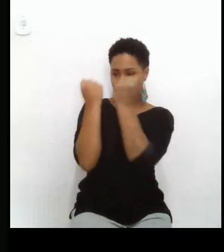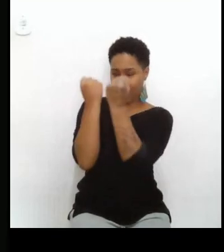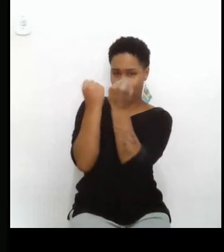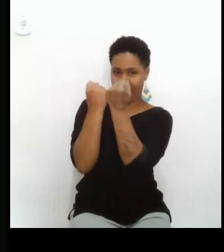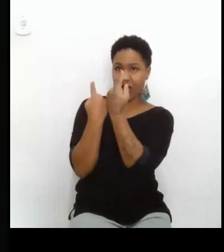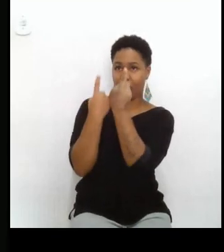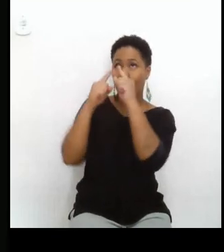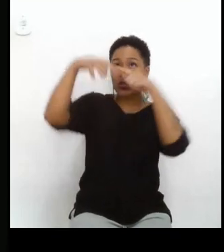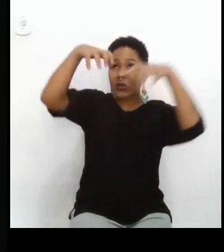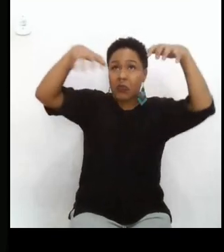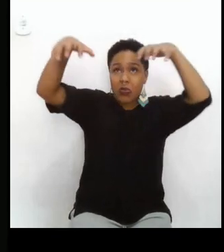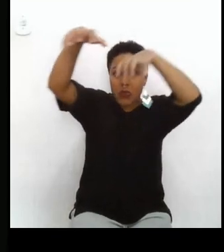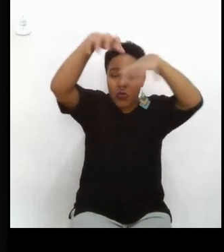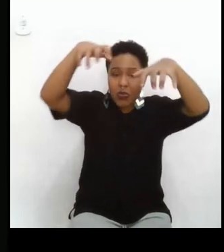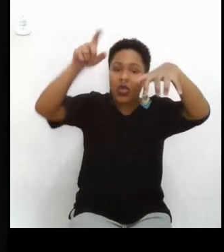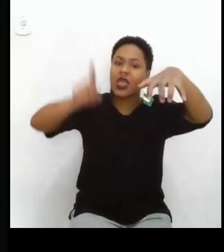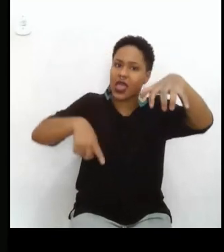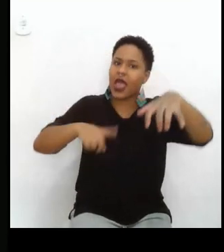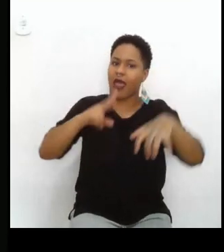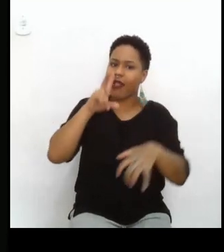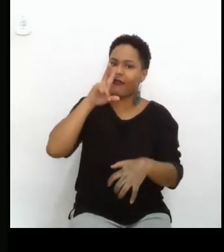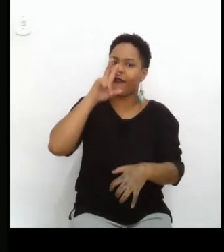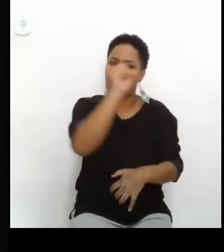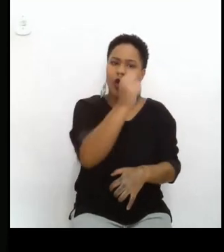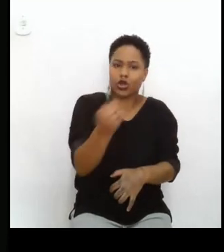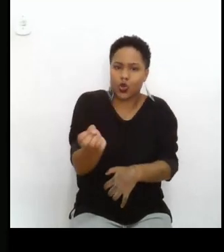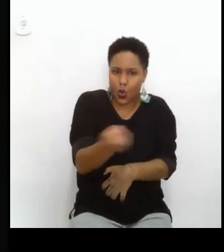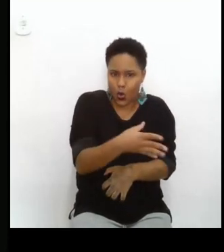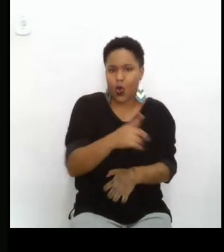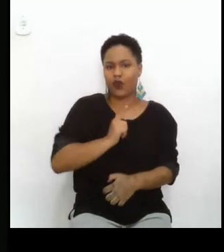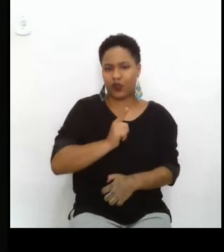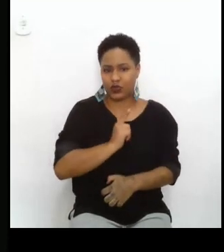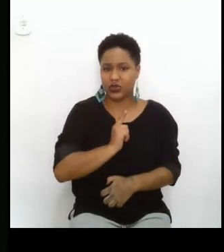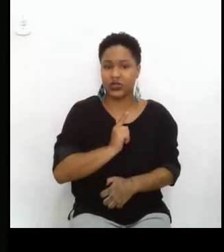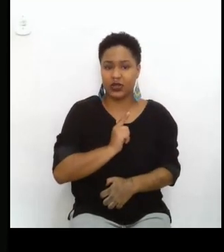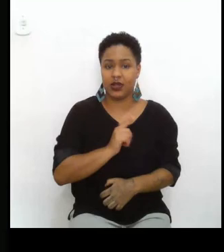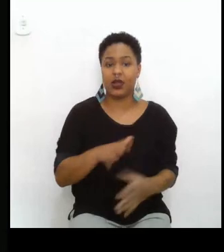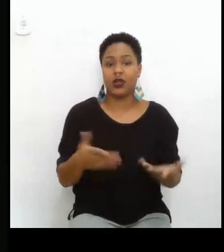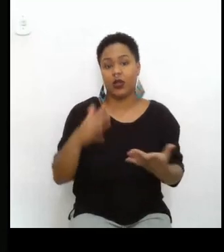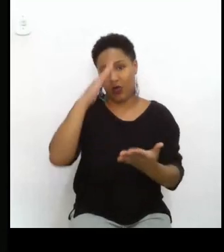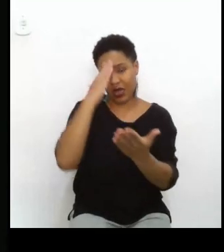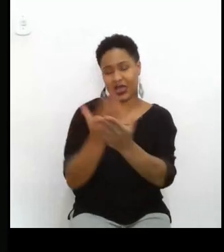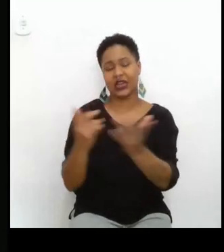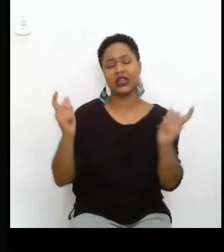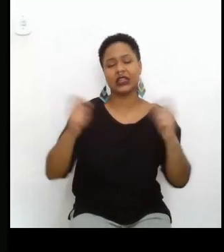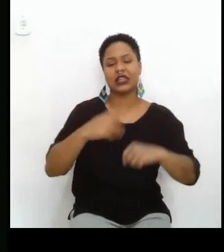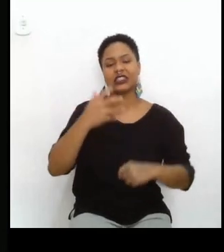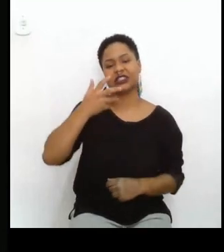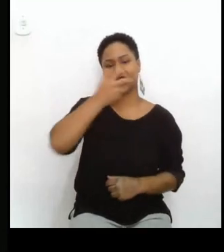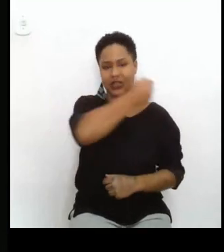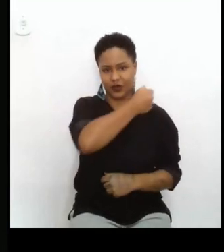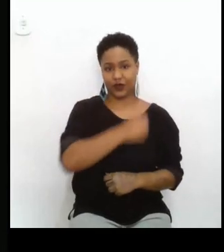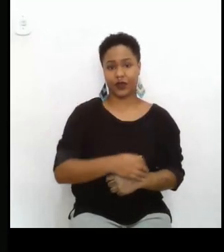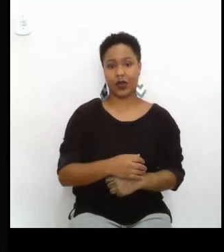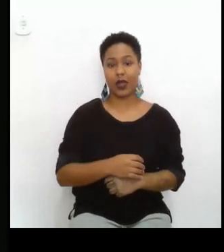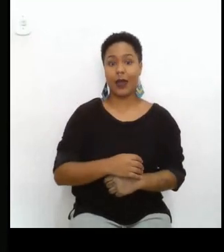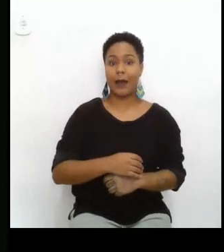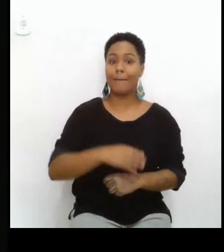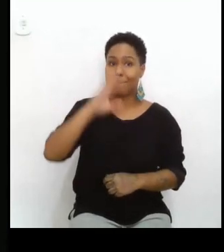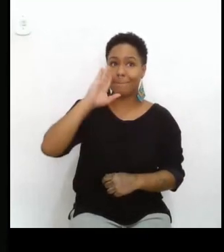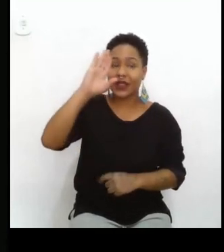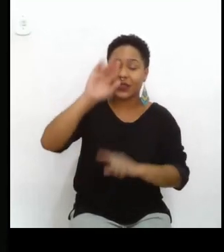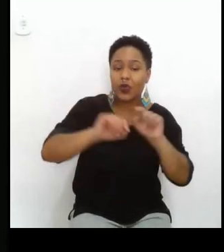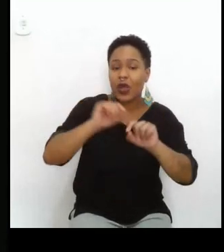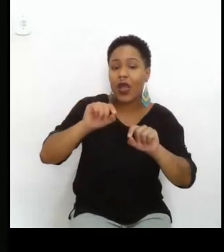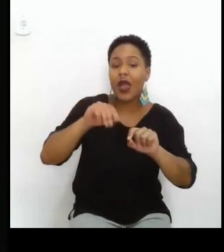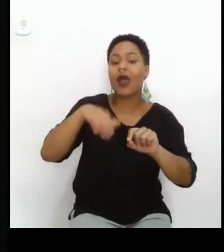Inteligência é bem resistente atualizado acreditamos que podemos dar a salvo mas ainda podemos tentar